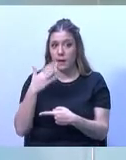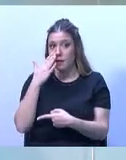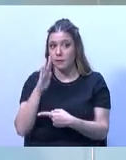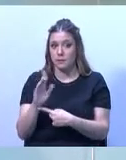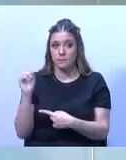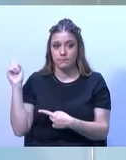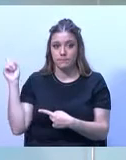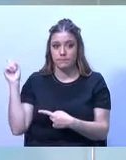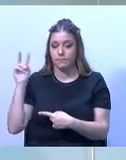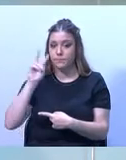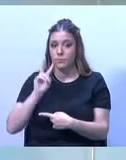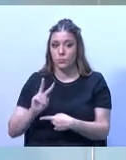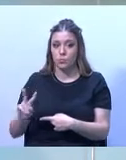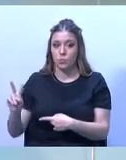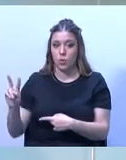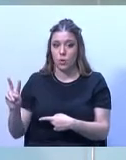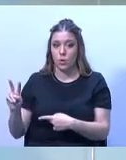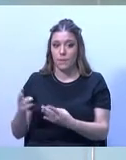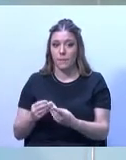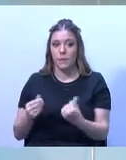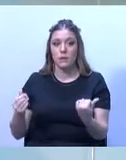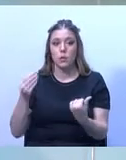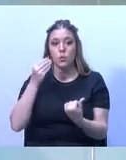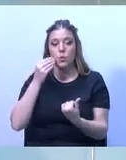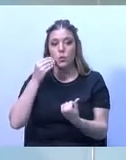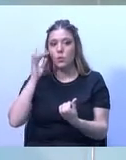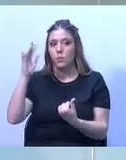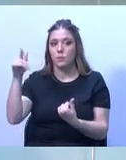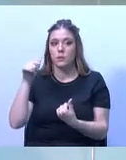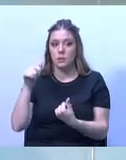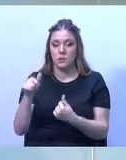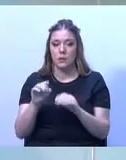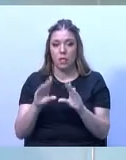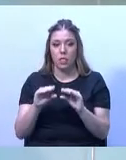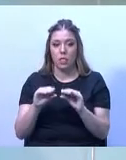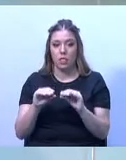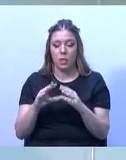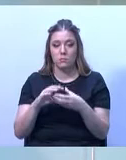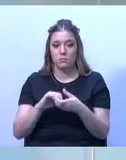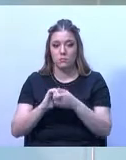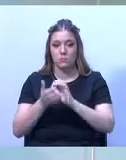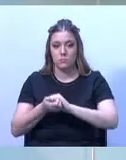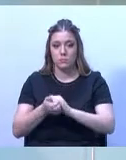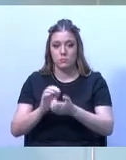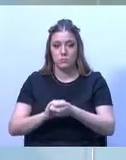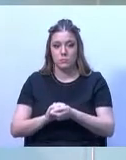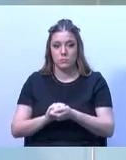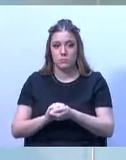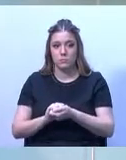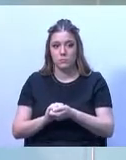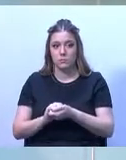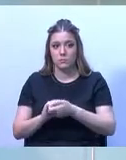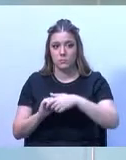aqui para a Dona Fátima ver o tipo de material. Então, imagino que isto é uma plasticina e coloca-se, portanto,